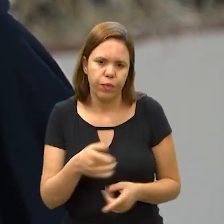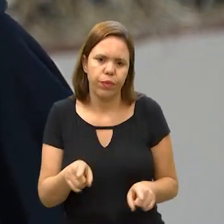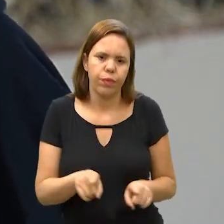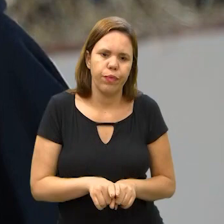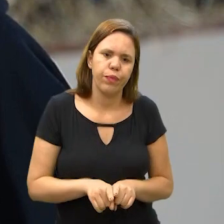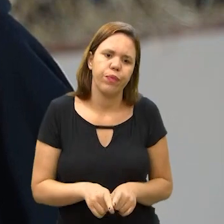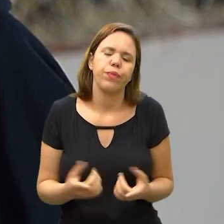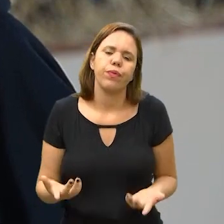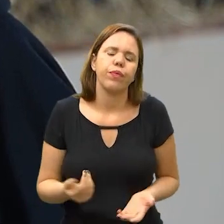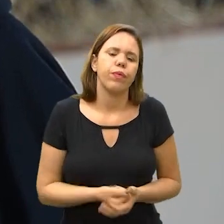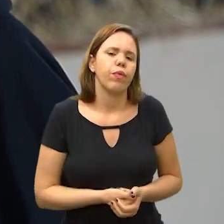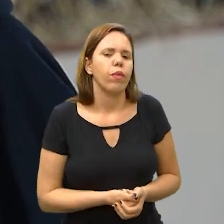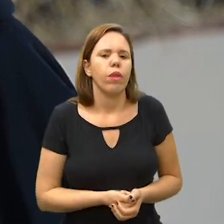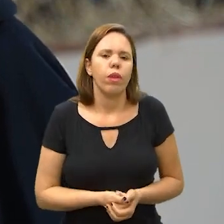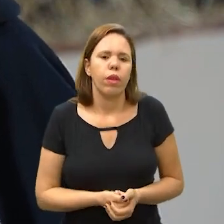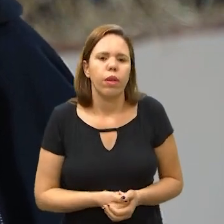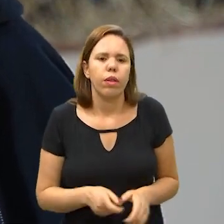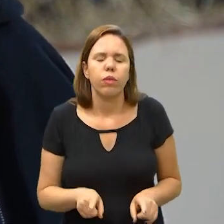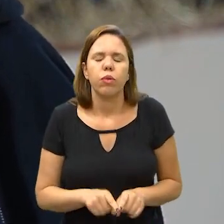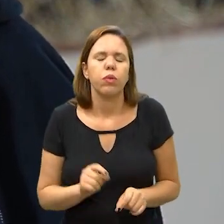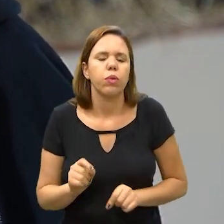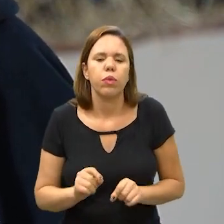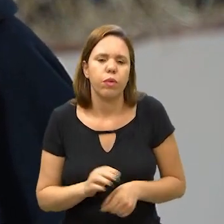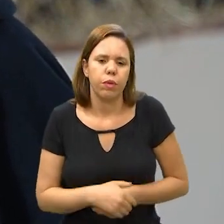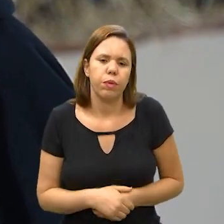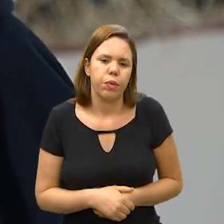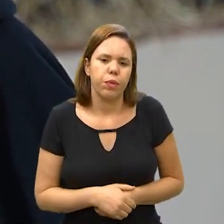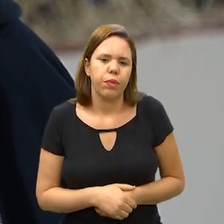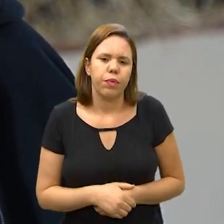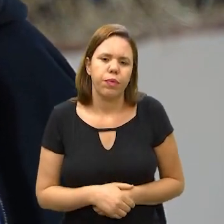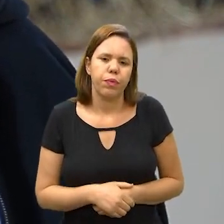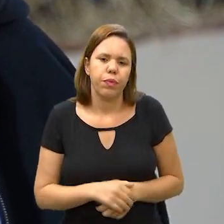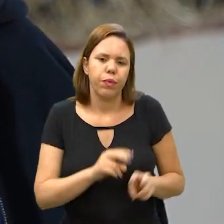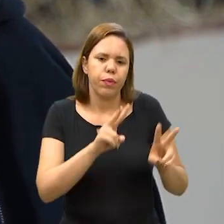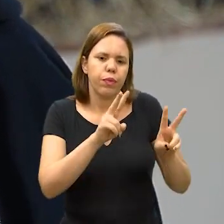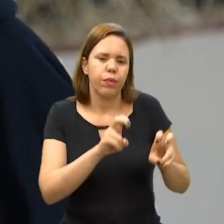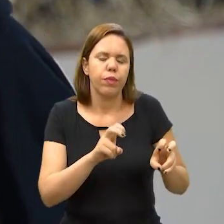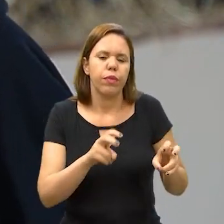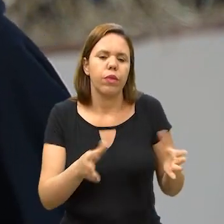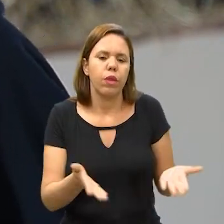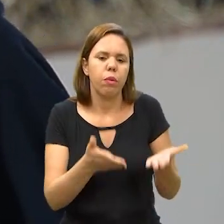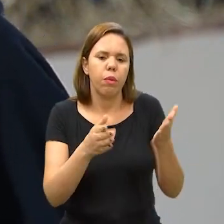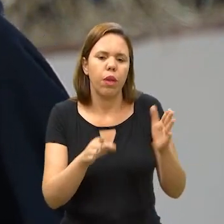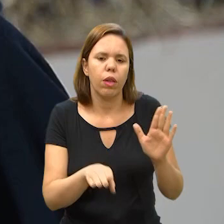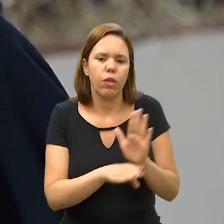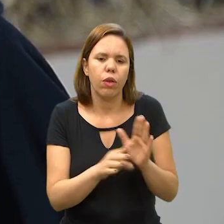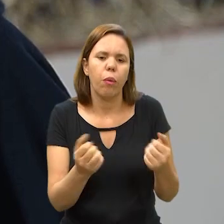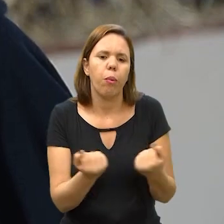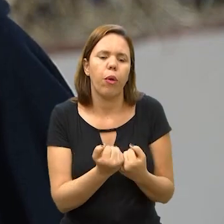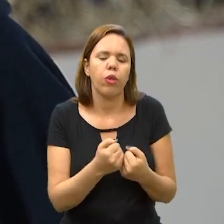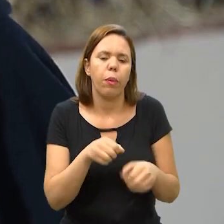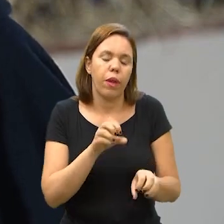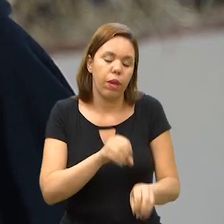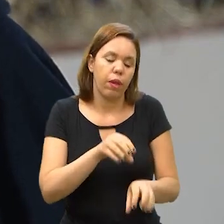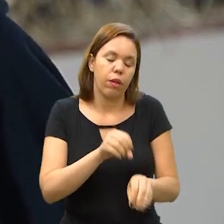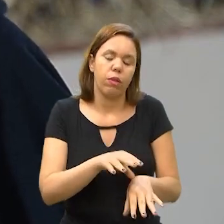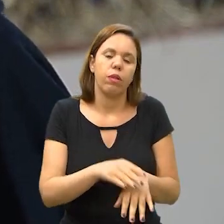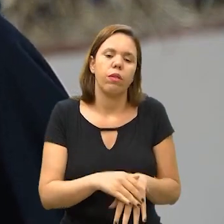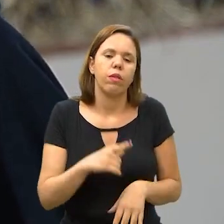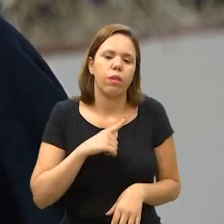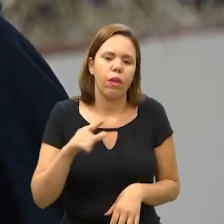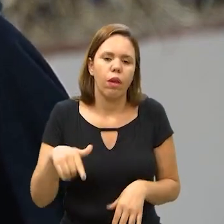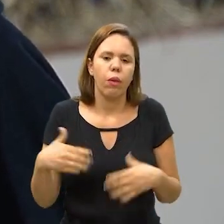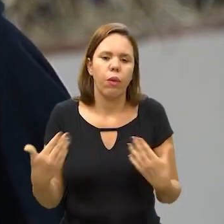e vou chamar um termo de colaboração com a educação,